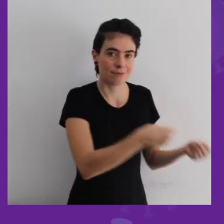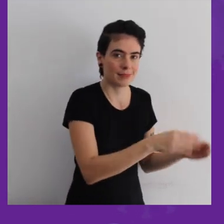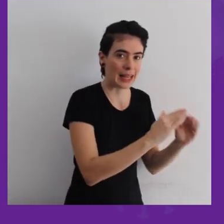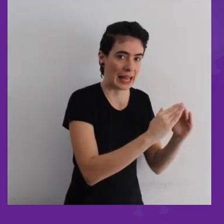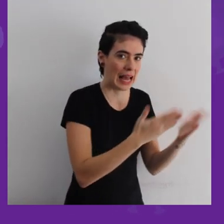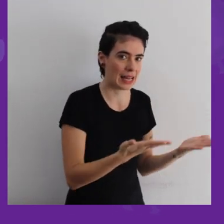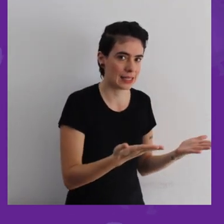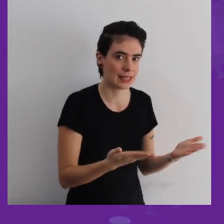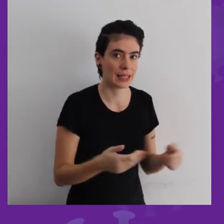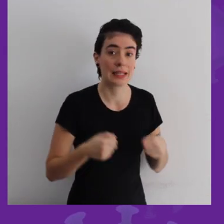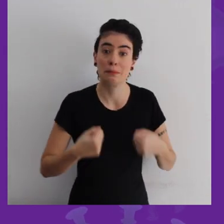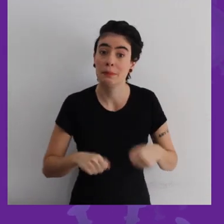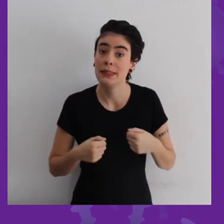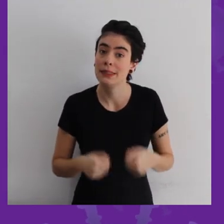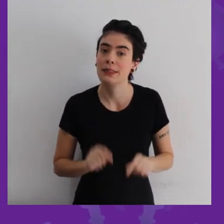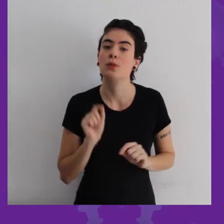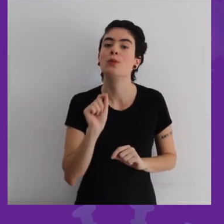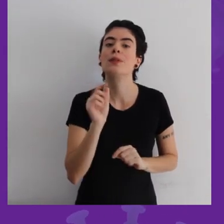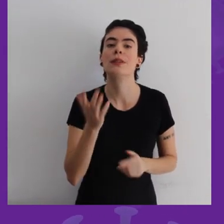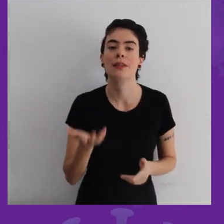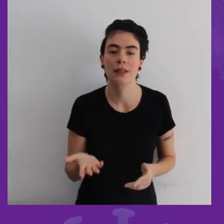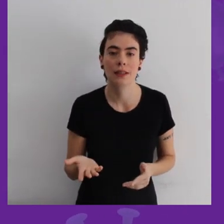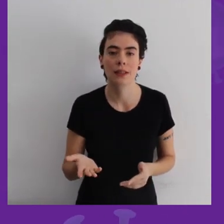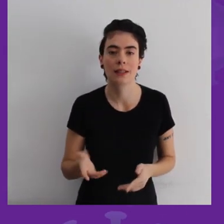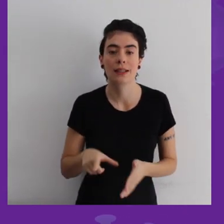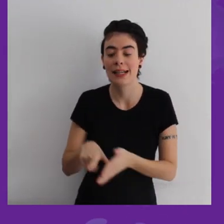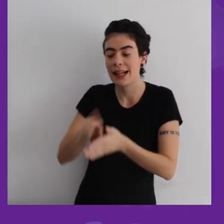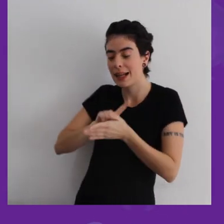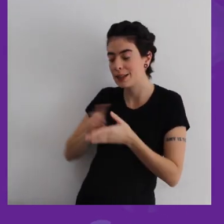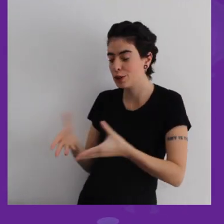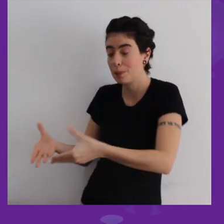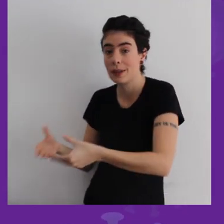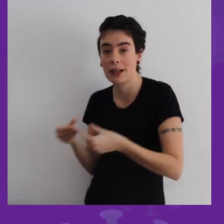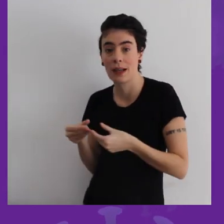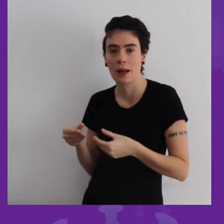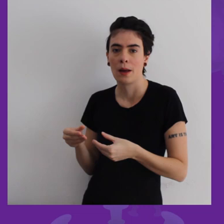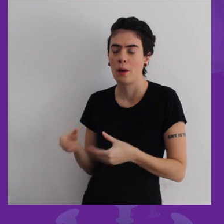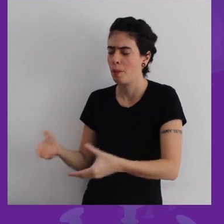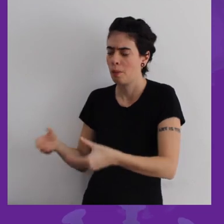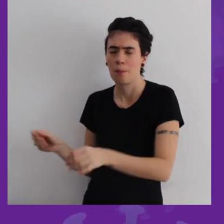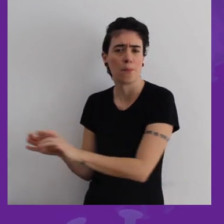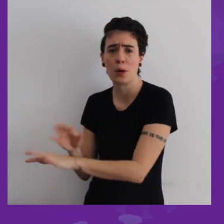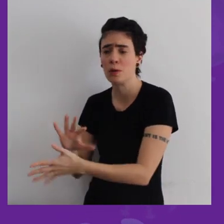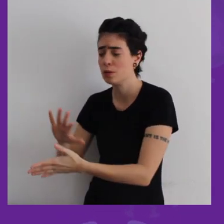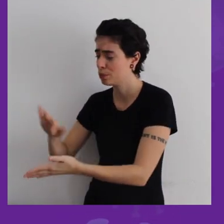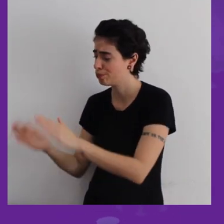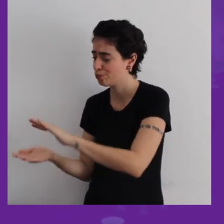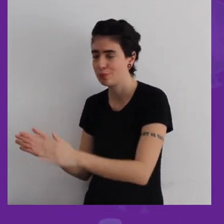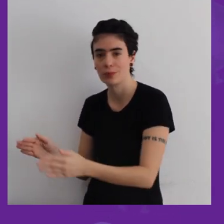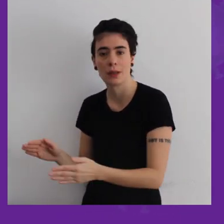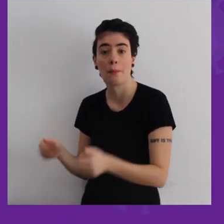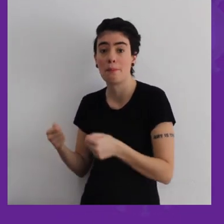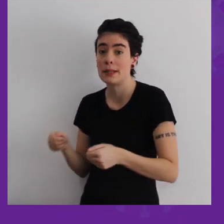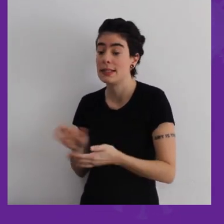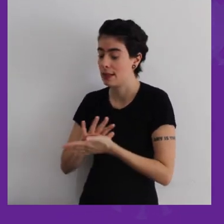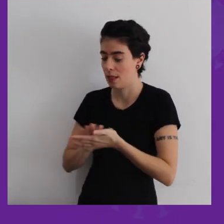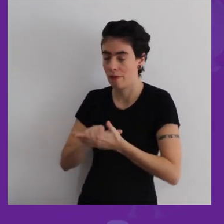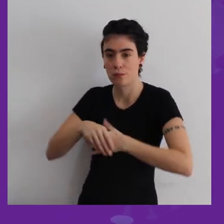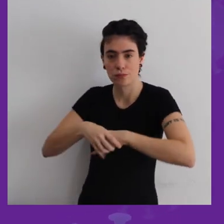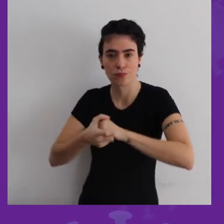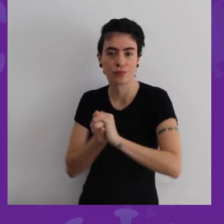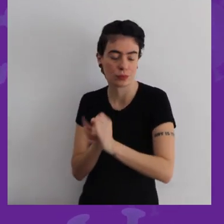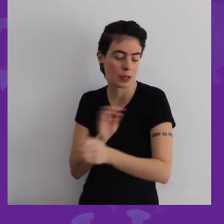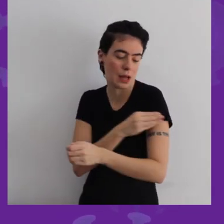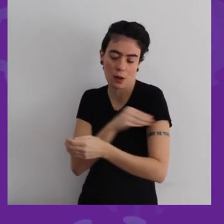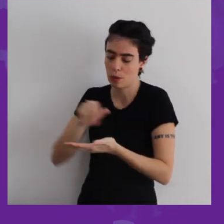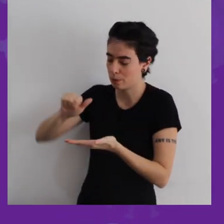pessoa tem que ir antes de pegar o produto mesmo embalado ele tem que ir lavar as mãos e passar o gel nas mãos ele